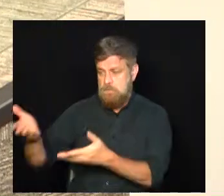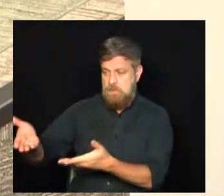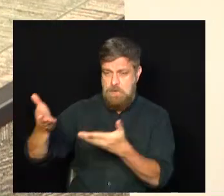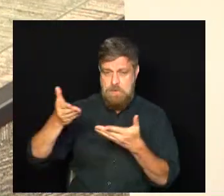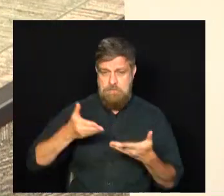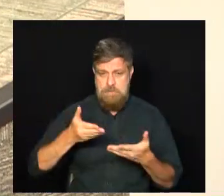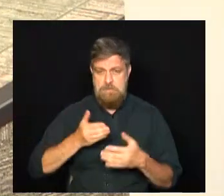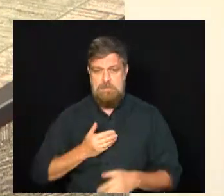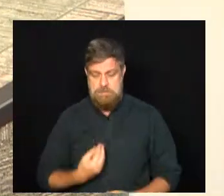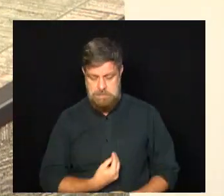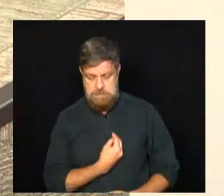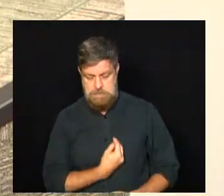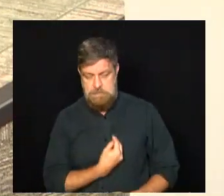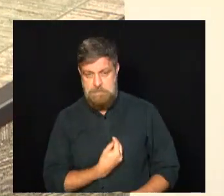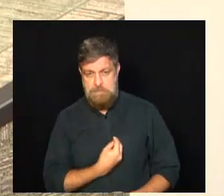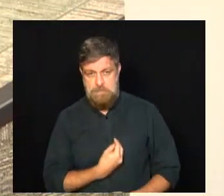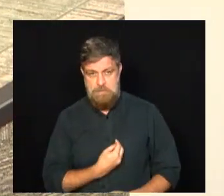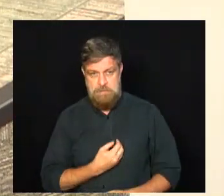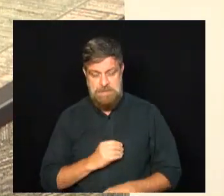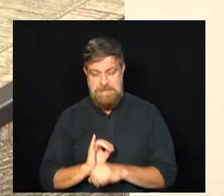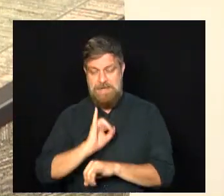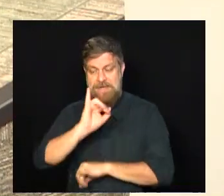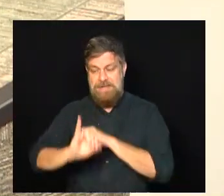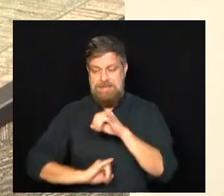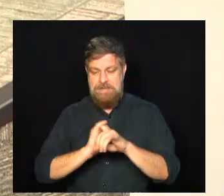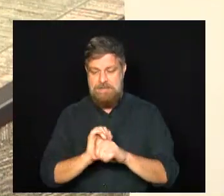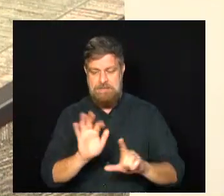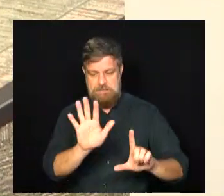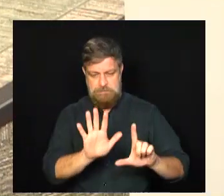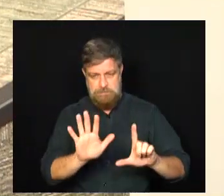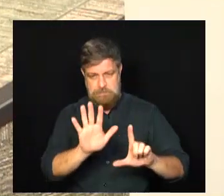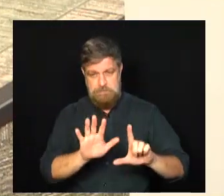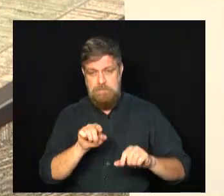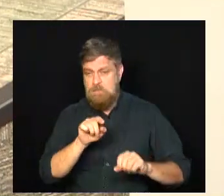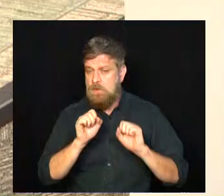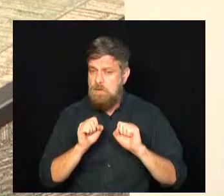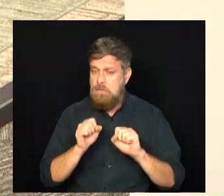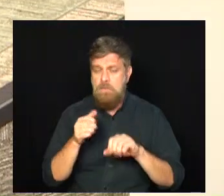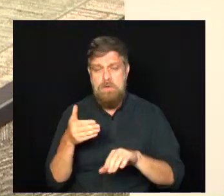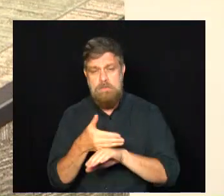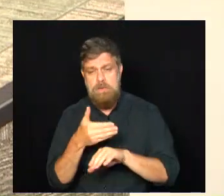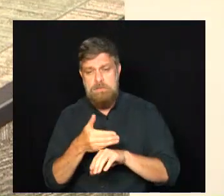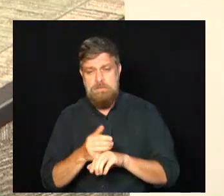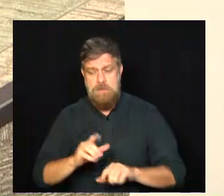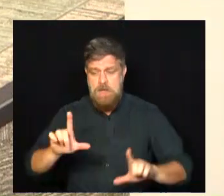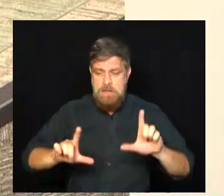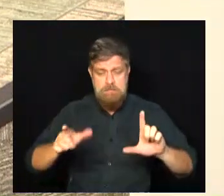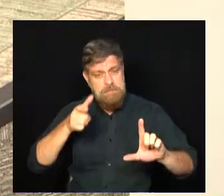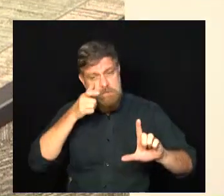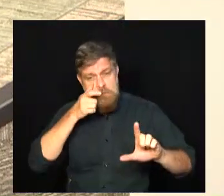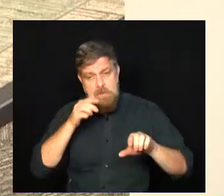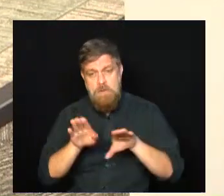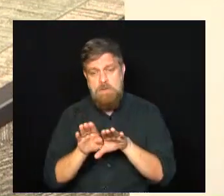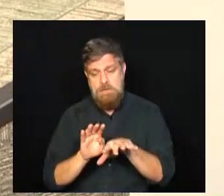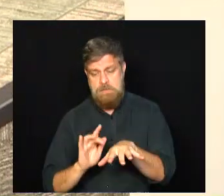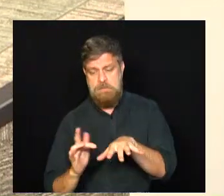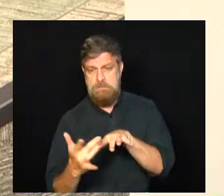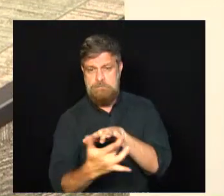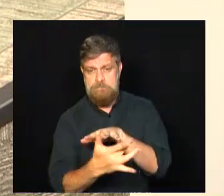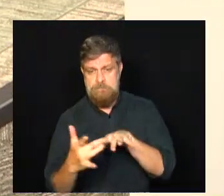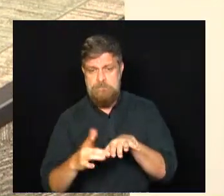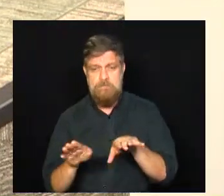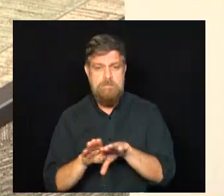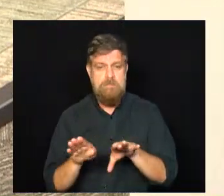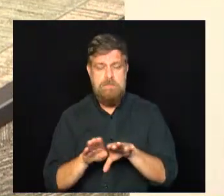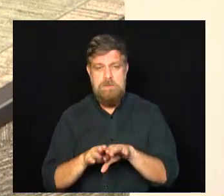vai participar de forma online aqui com a gente. Você aí de casa pode participar assistindo pela TV, pelas redes sociais e também